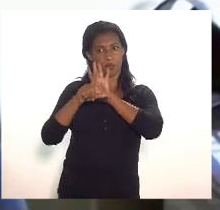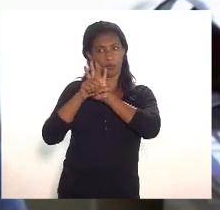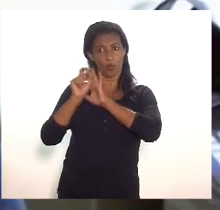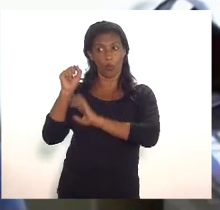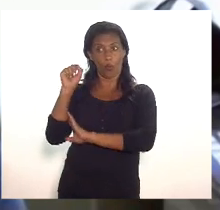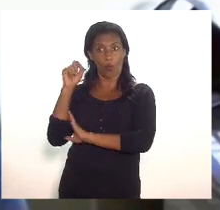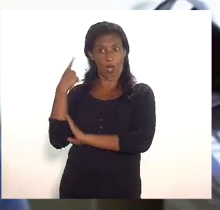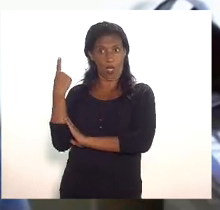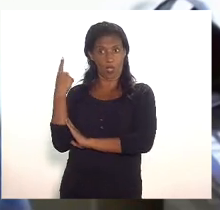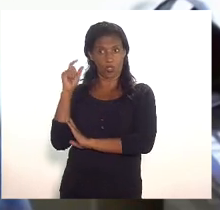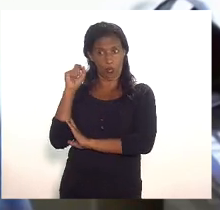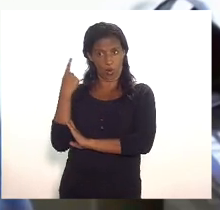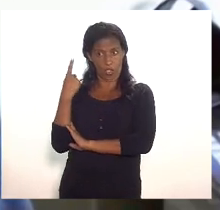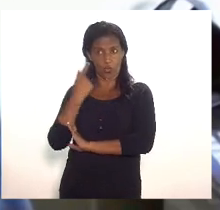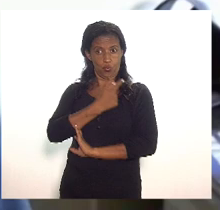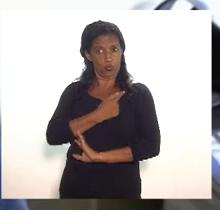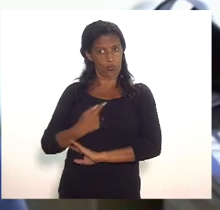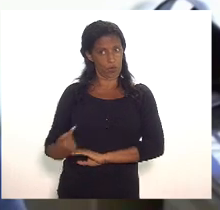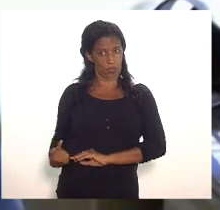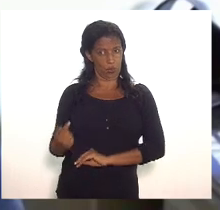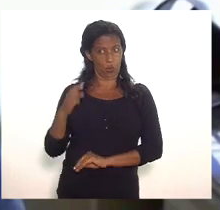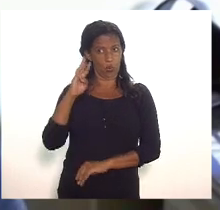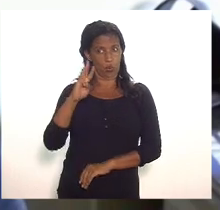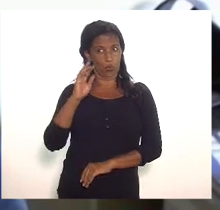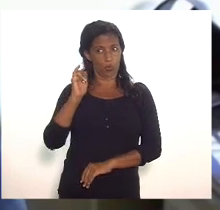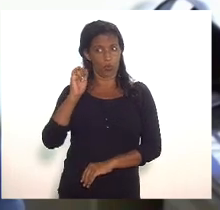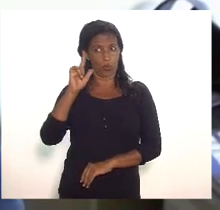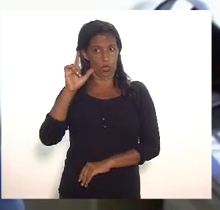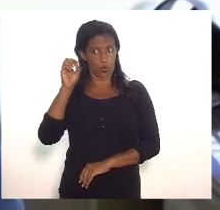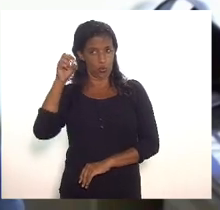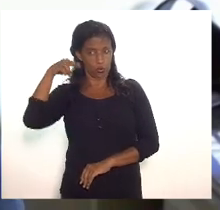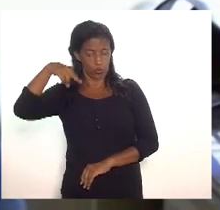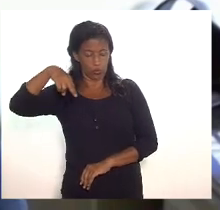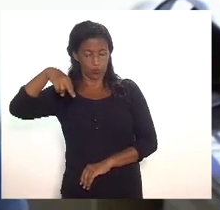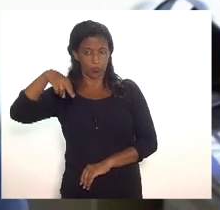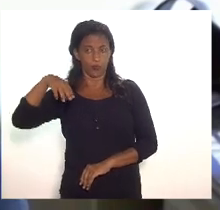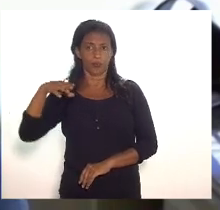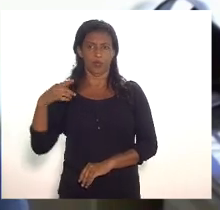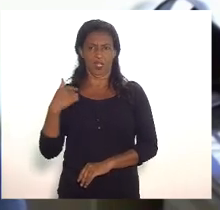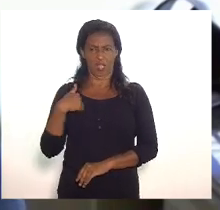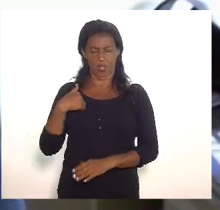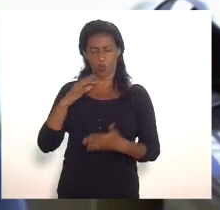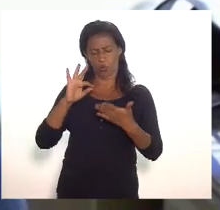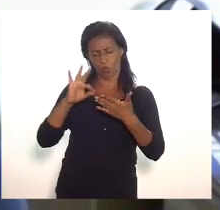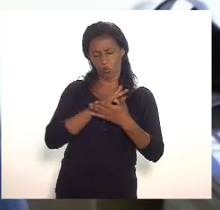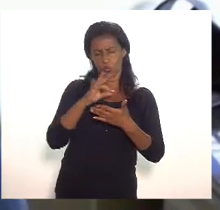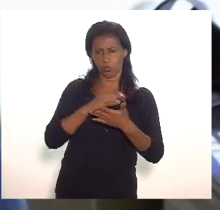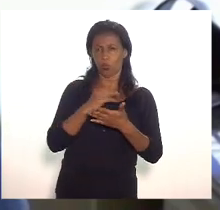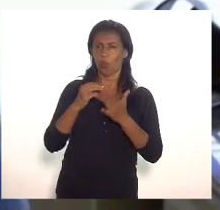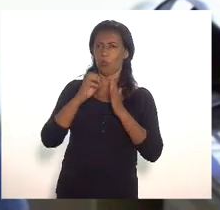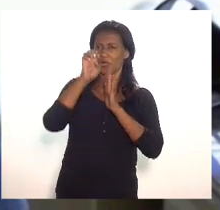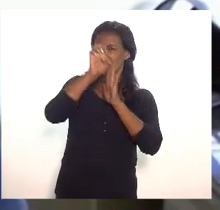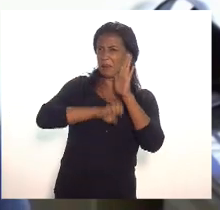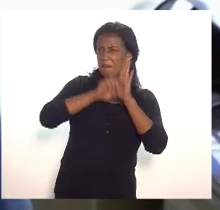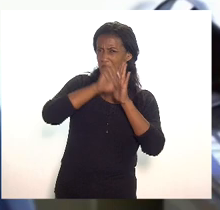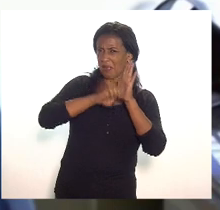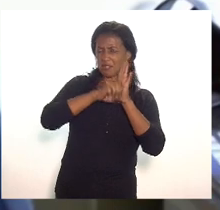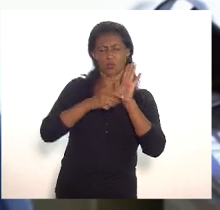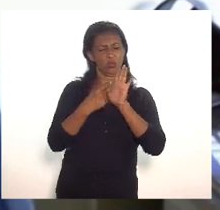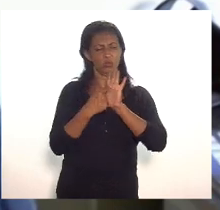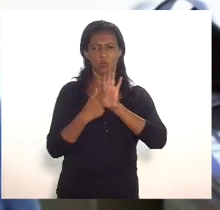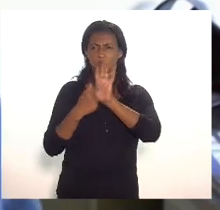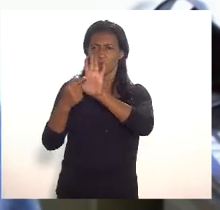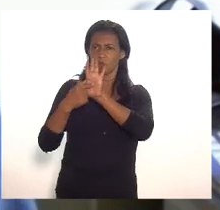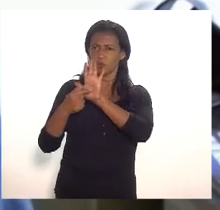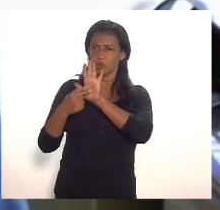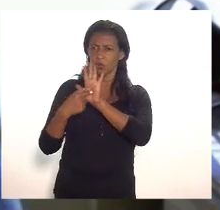ex-governador afastado Wilson Witzel, ele foi emendado, eu fui autor de muitas emendas, mostramos qual era a intenção e o